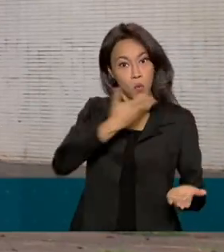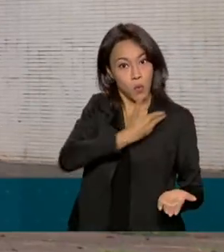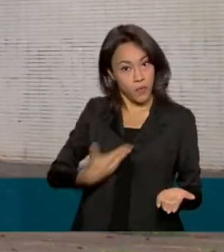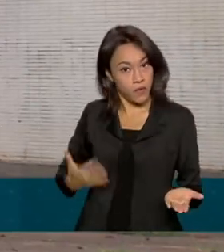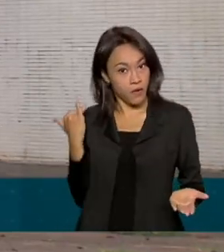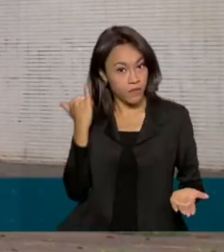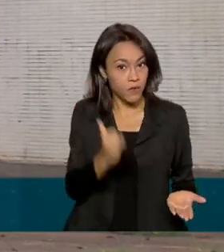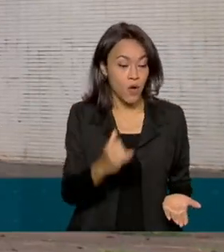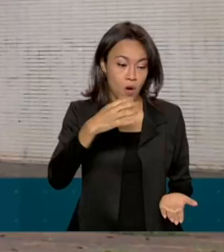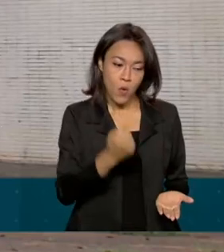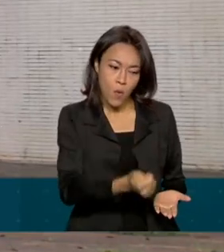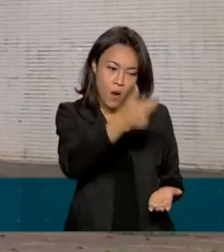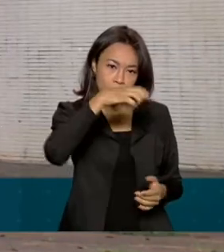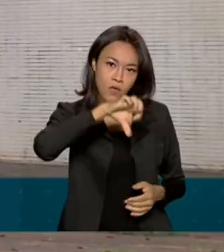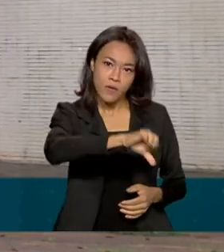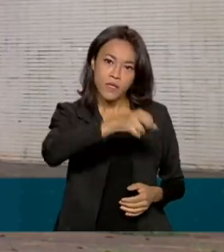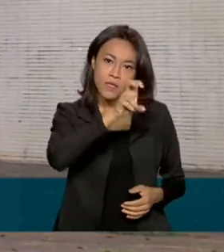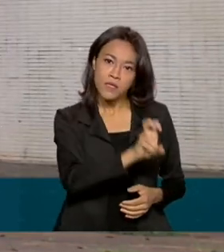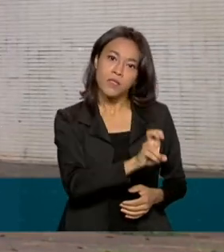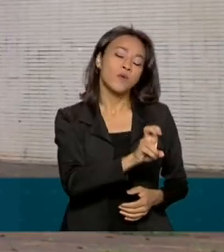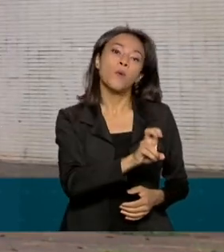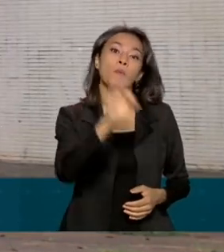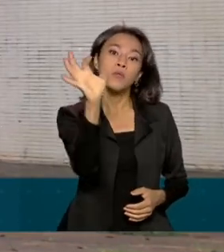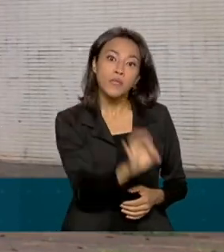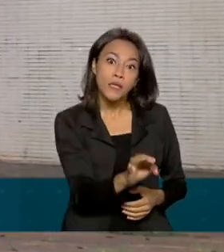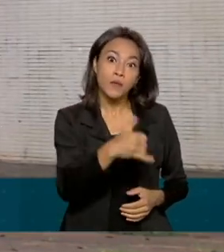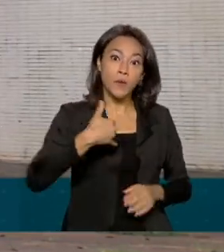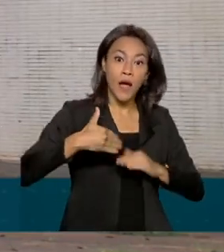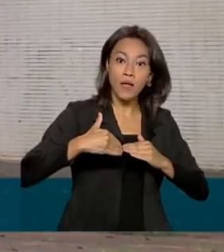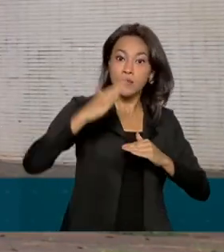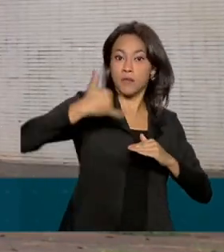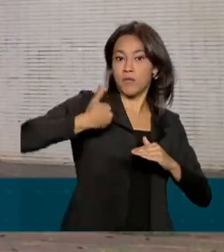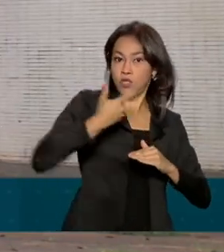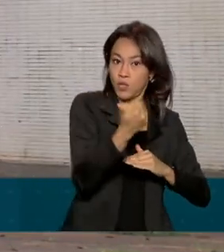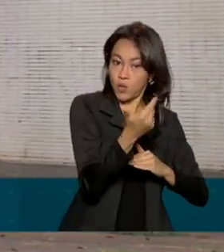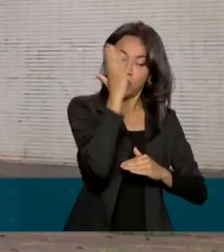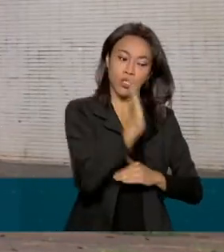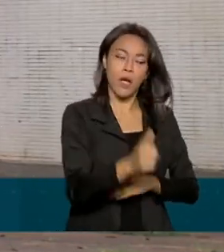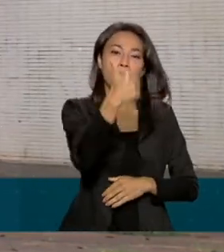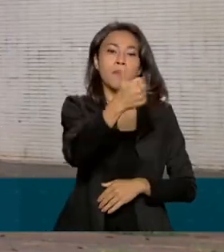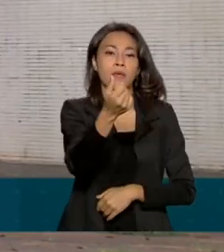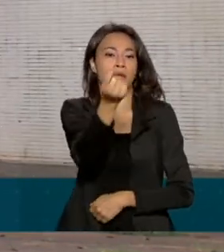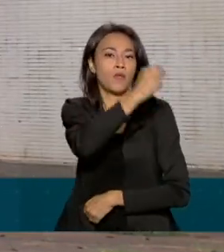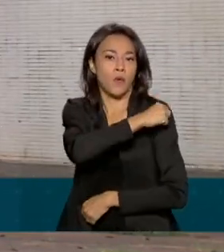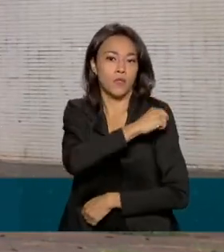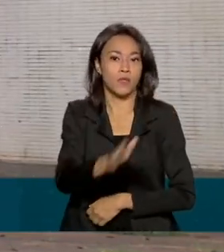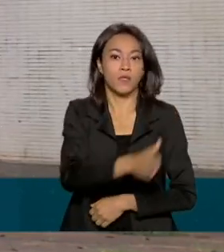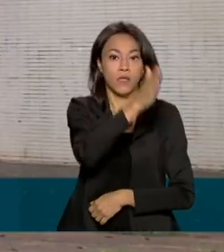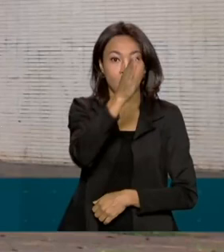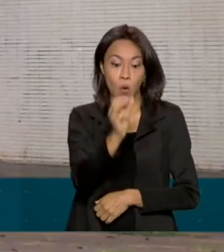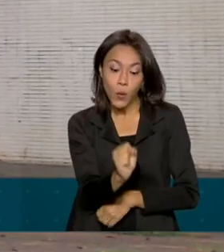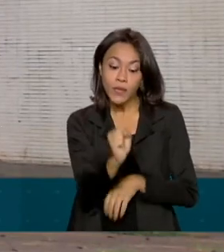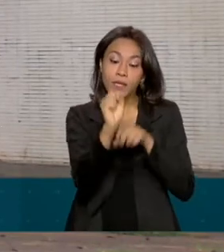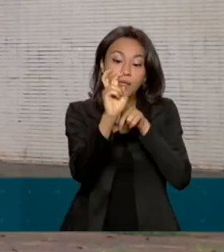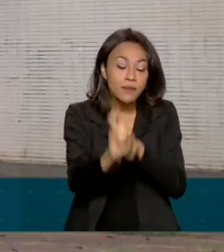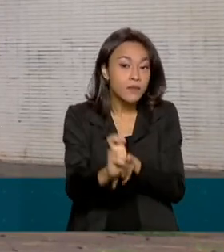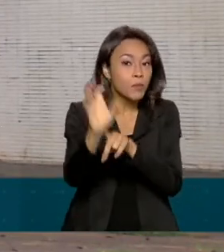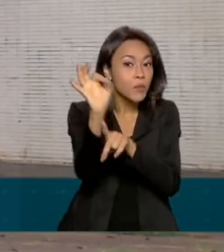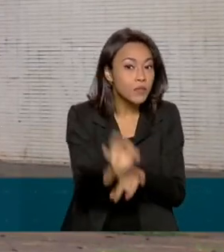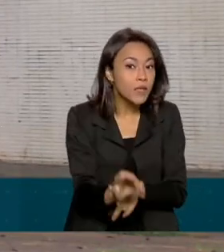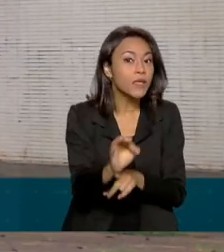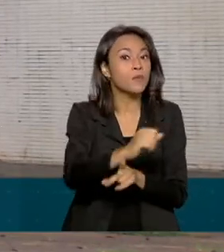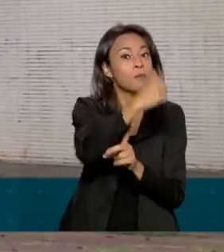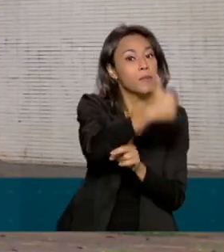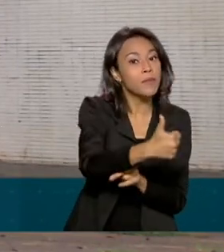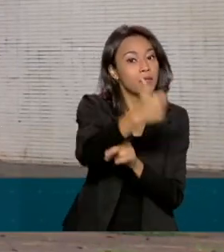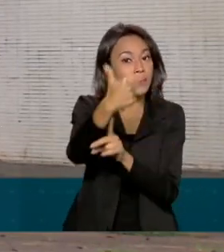do público-alvo acima de 12 anos já tomou a primeira dose. Cerca de 85% completaram o esquema vacinal com a